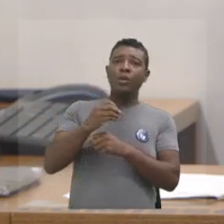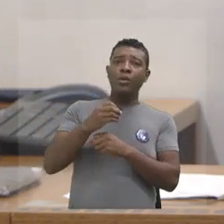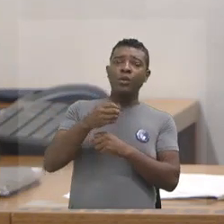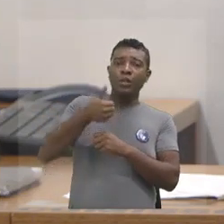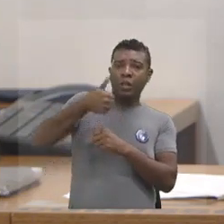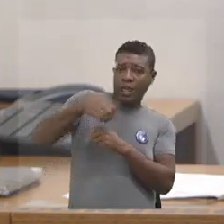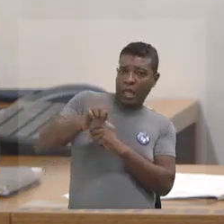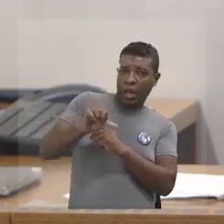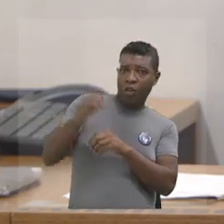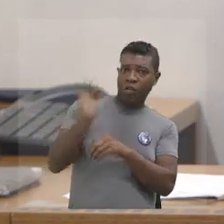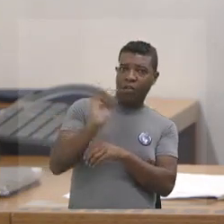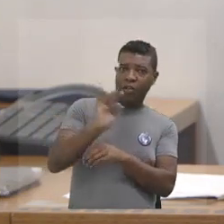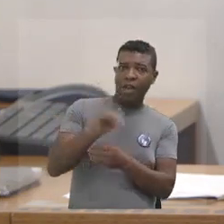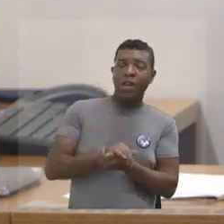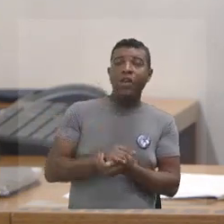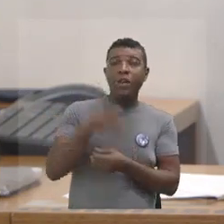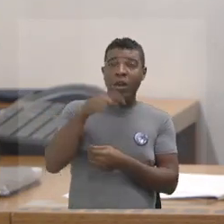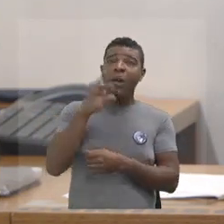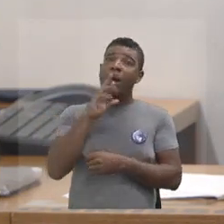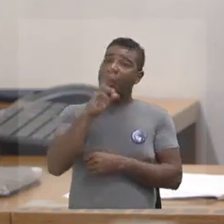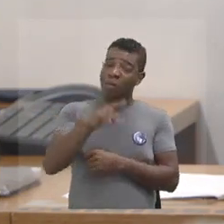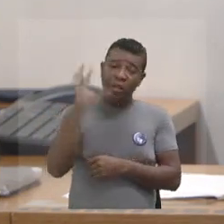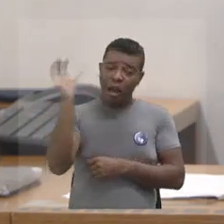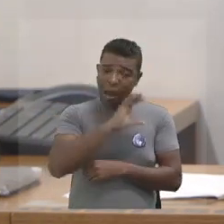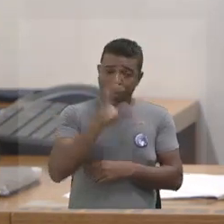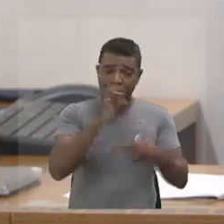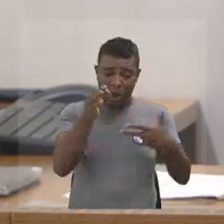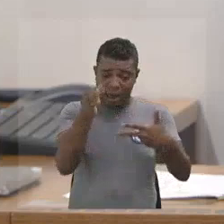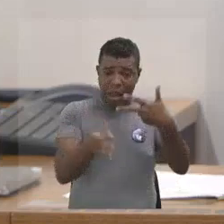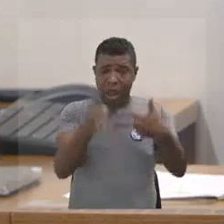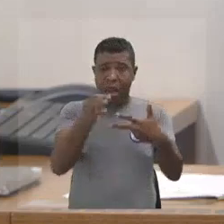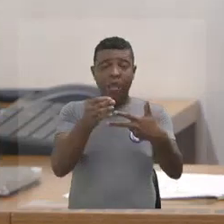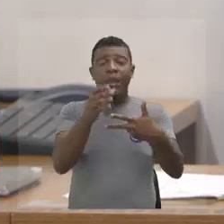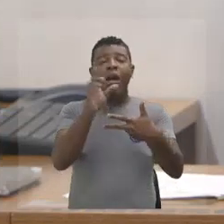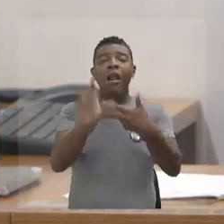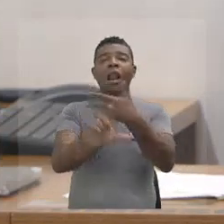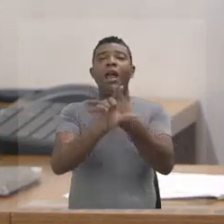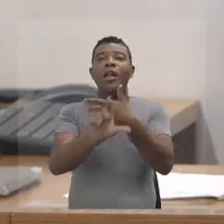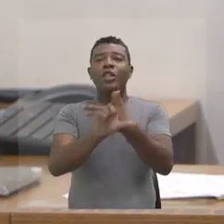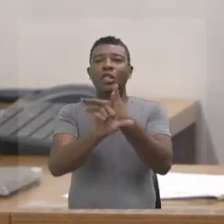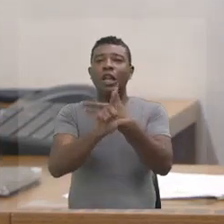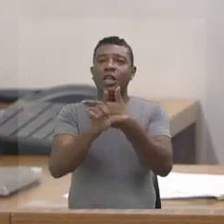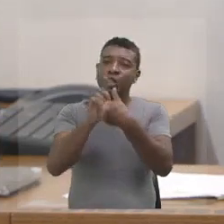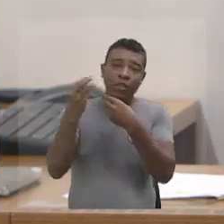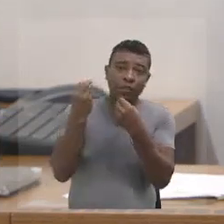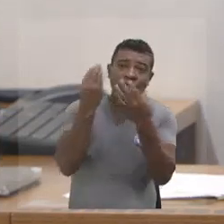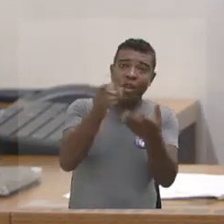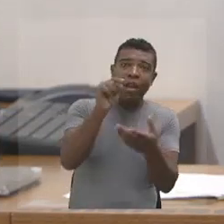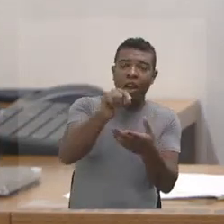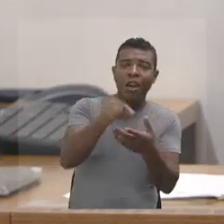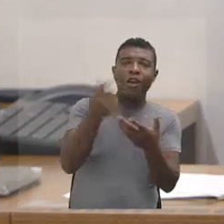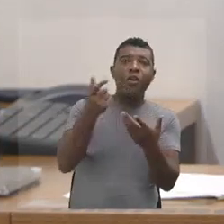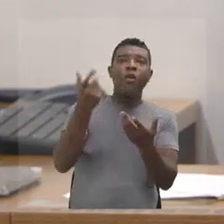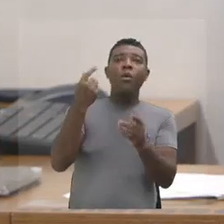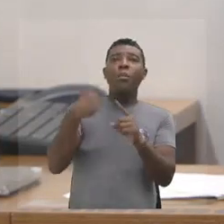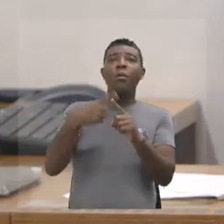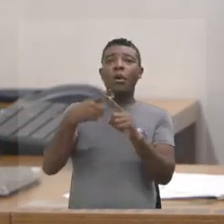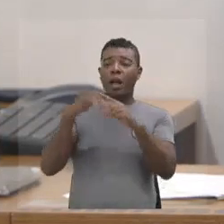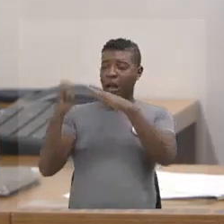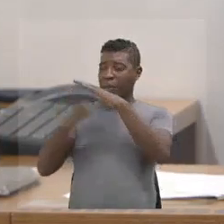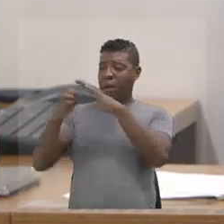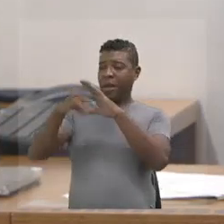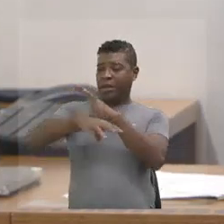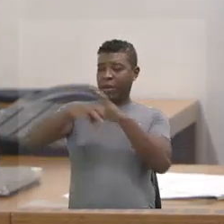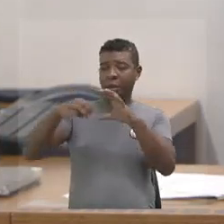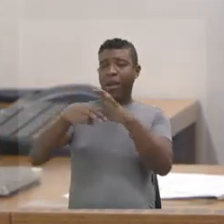que eu poder legislativo deu diante de um segundo crime né aqui as mineradoras no estado cometem crimes de assim